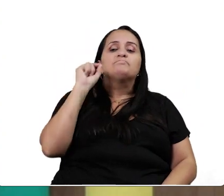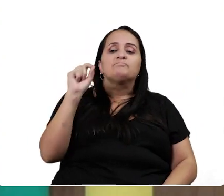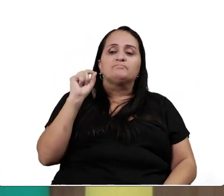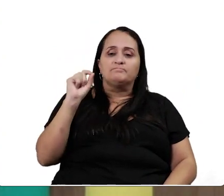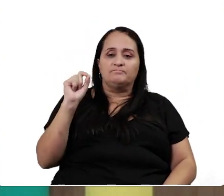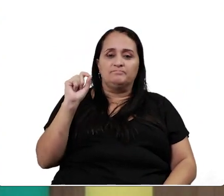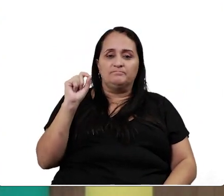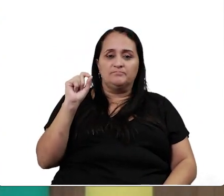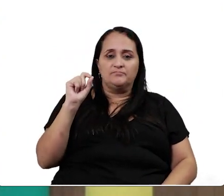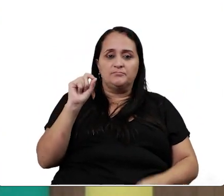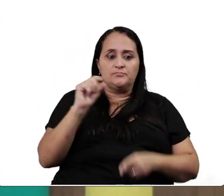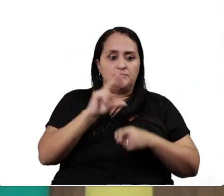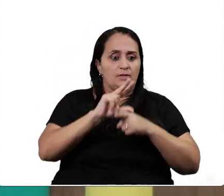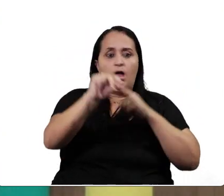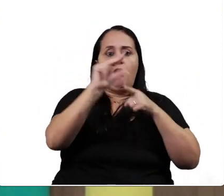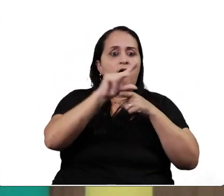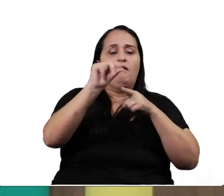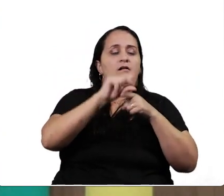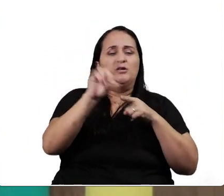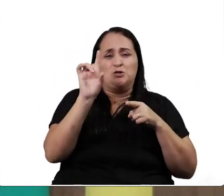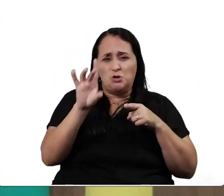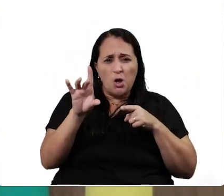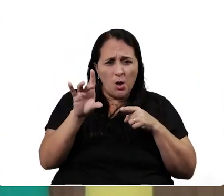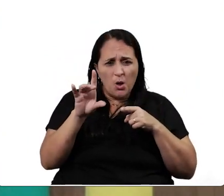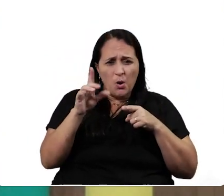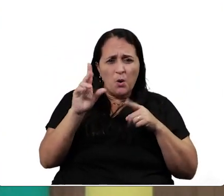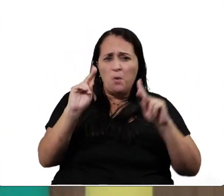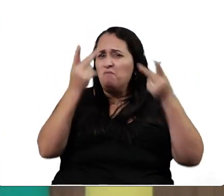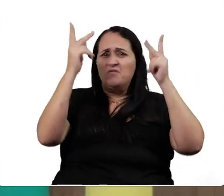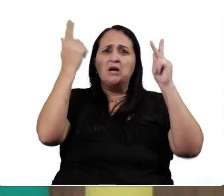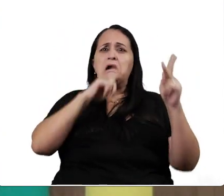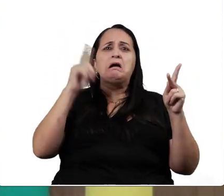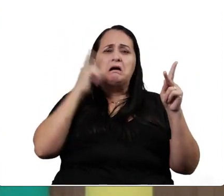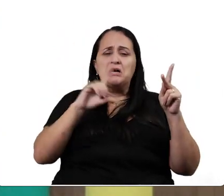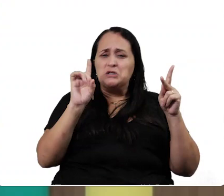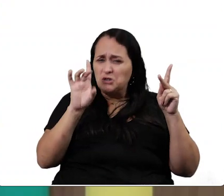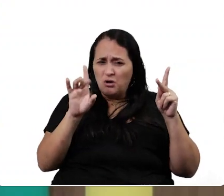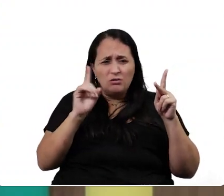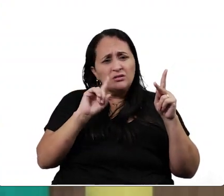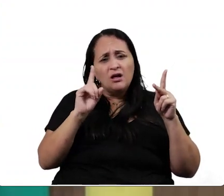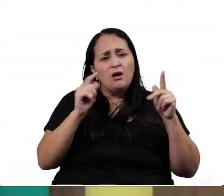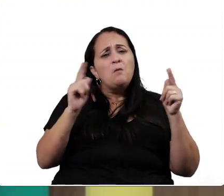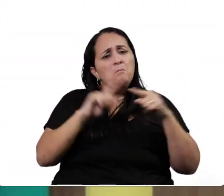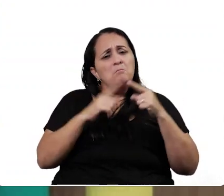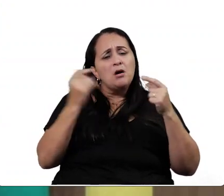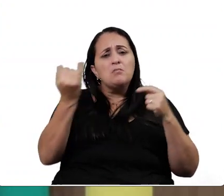mas competir, que a gente tanto repete, né?